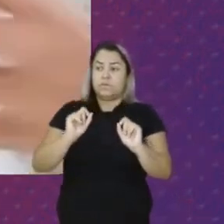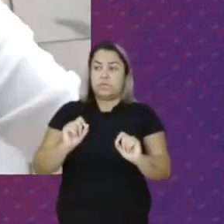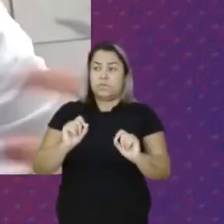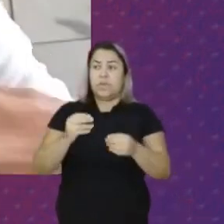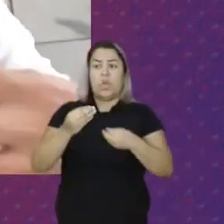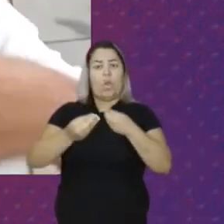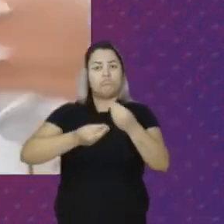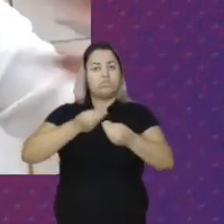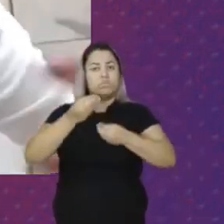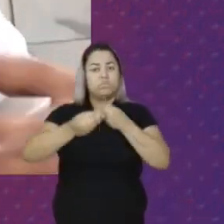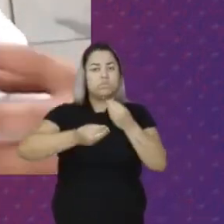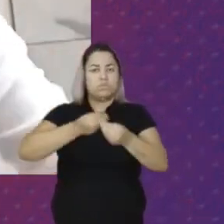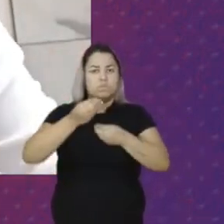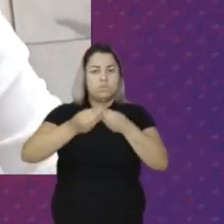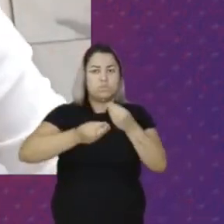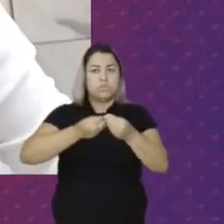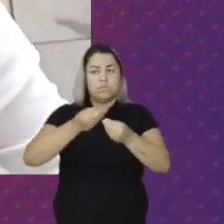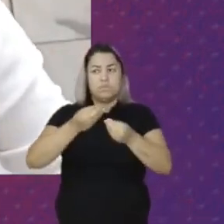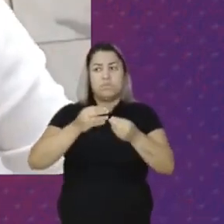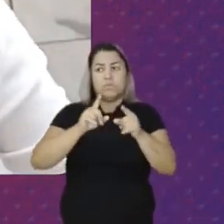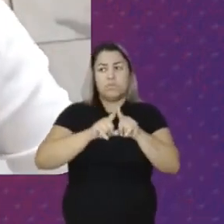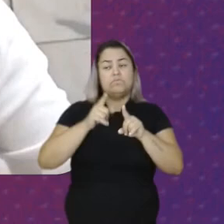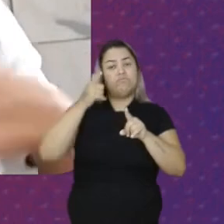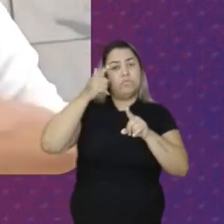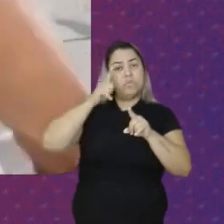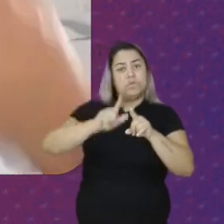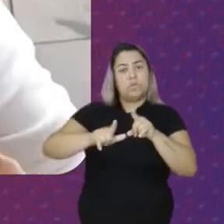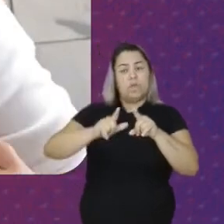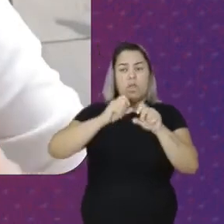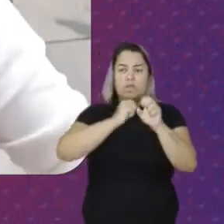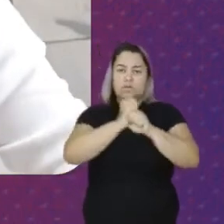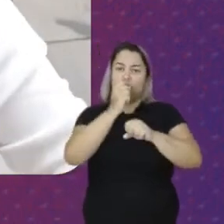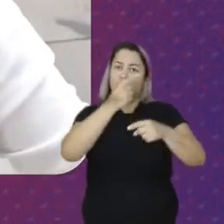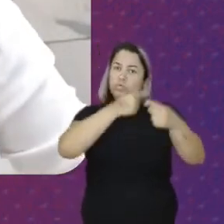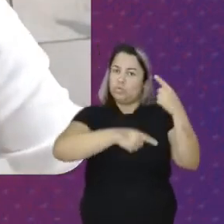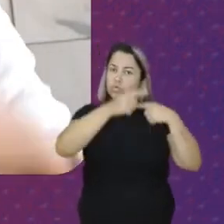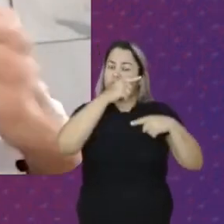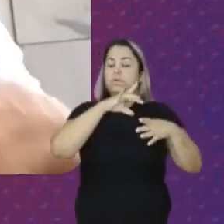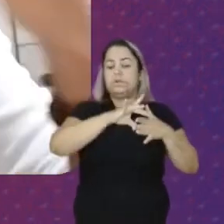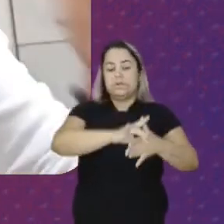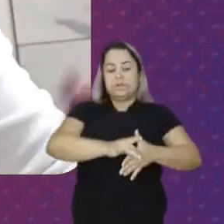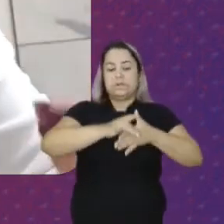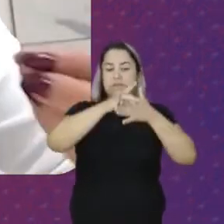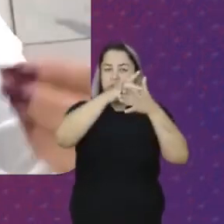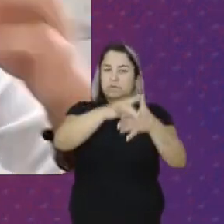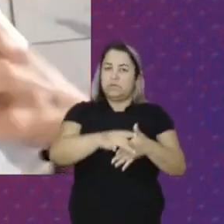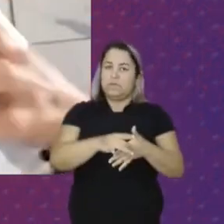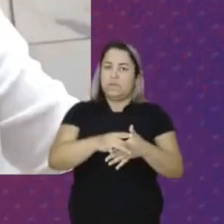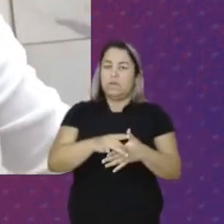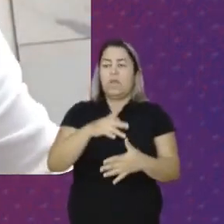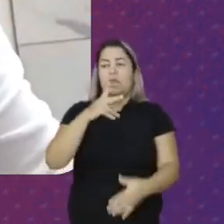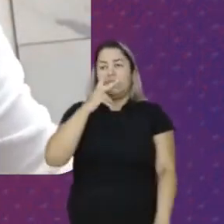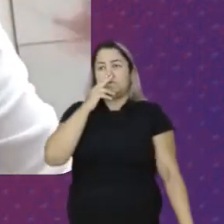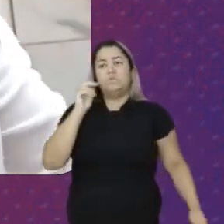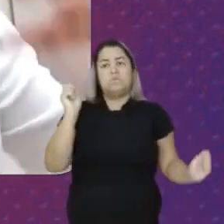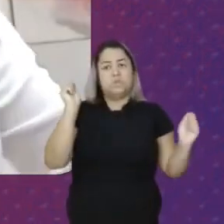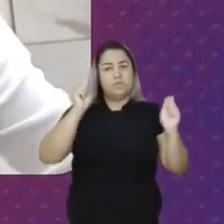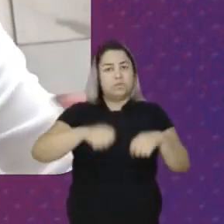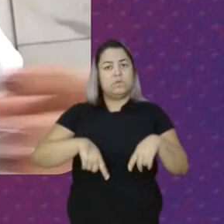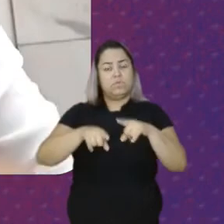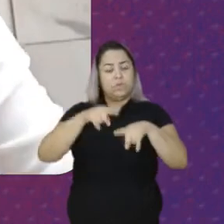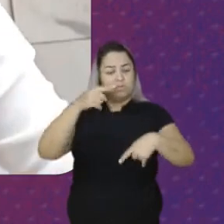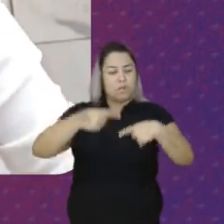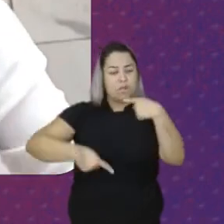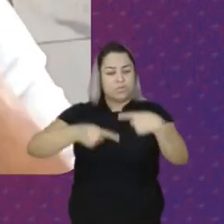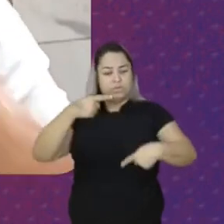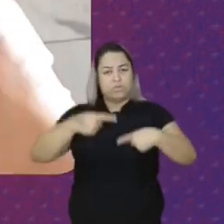forma e tentativa de as retirar desse espaço de construção e de liderança. Então, acho que a gente precisa começar a